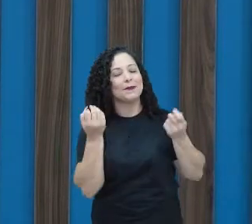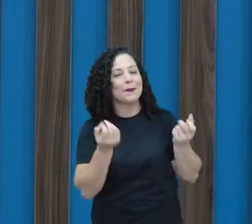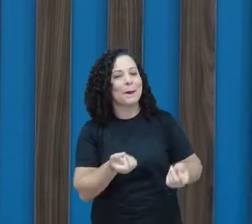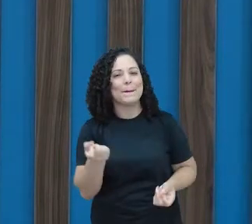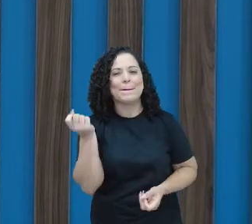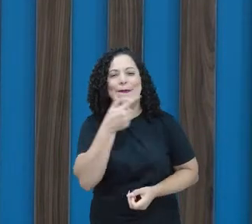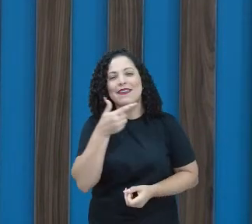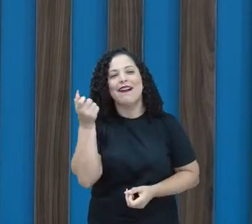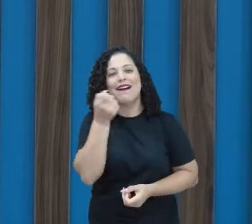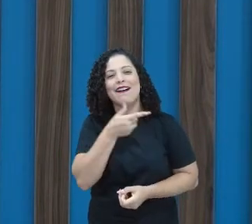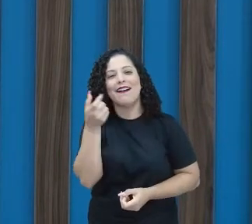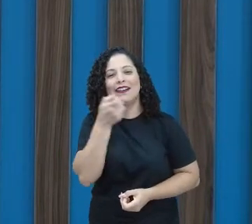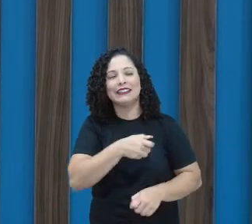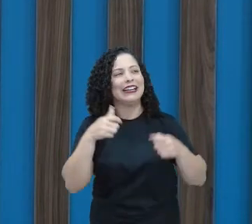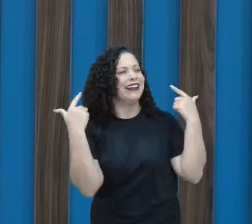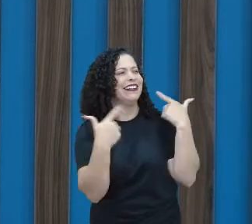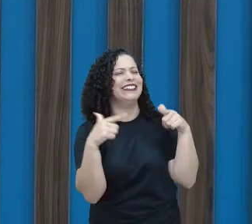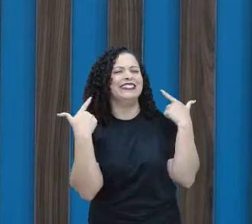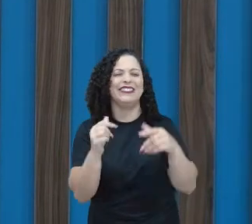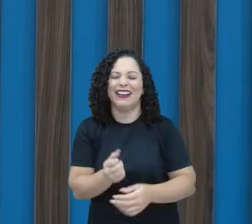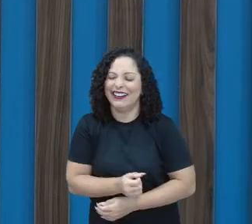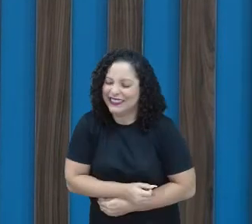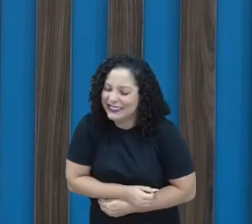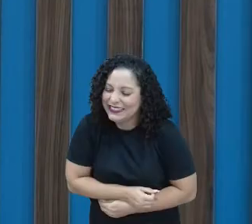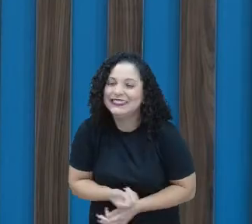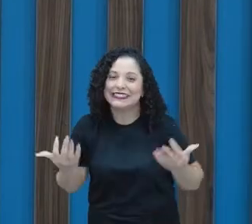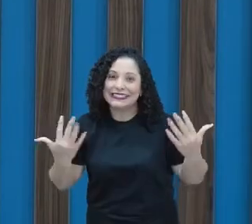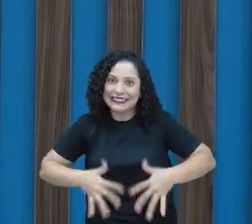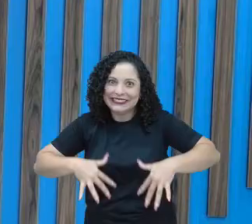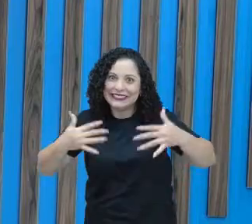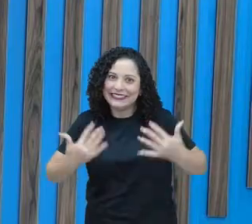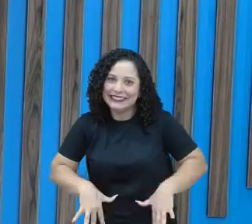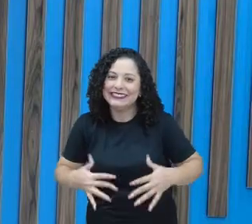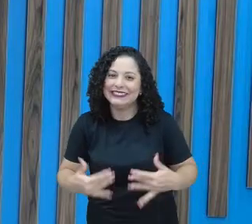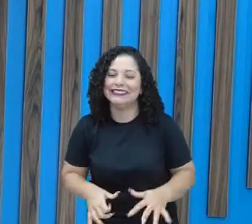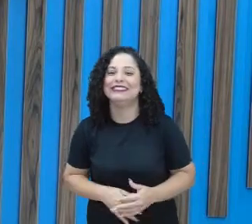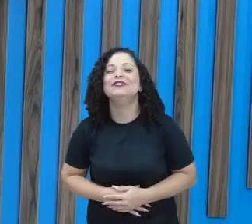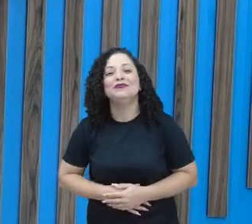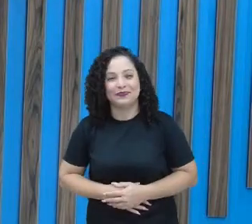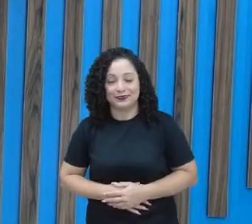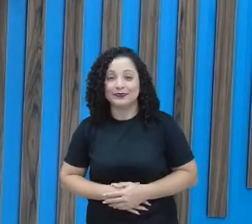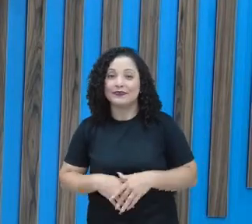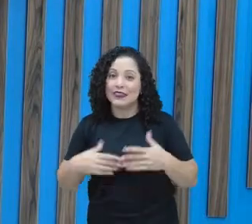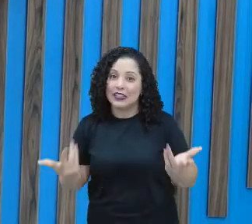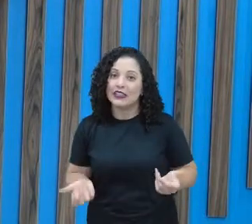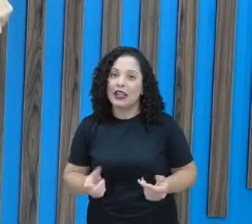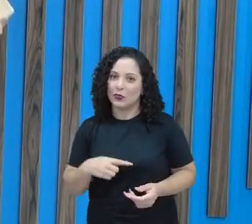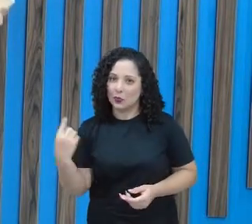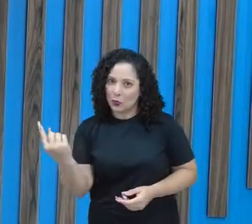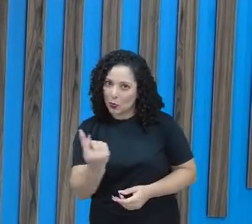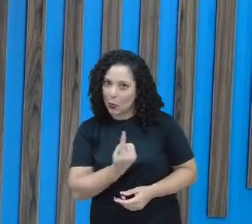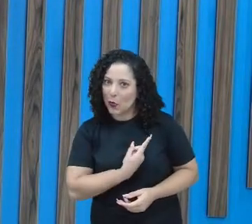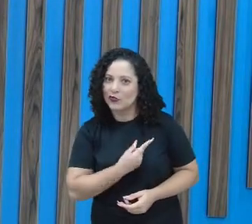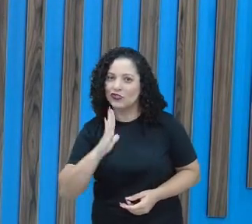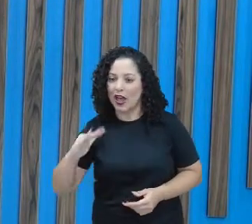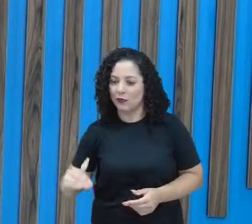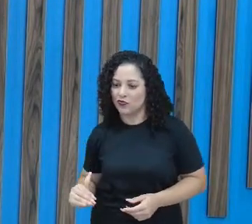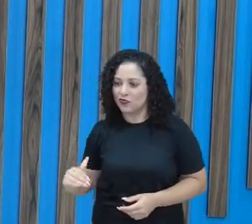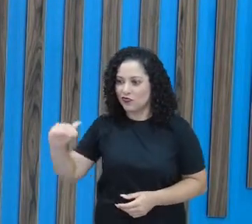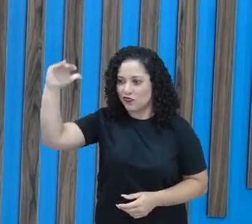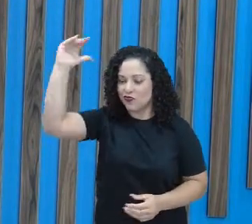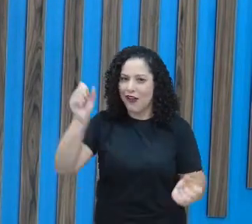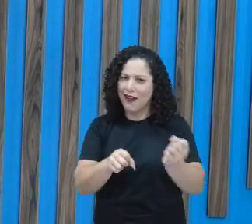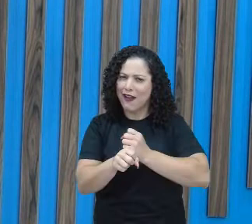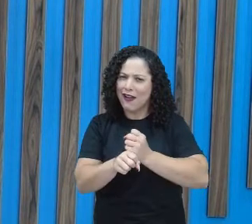rindo, até não aguentar mais. E assim, a gente que cresceu em meados dos anos 90, assim, Meados. eu